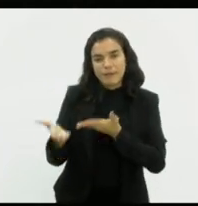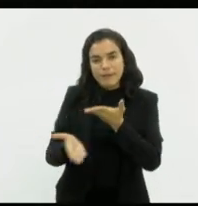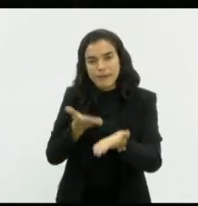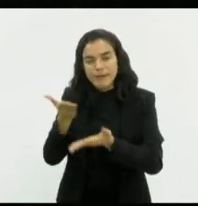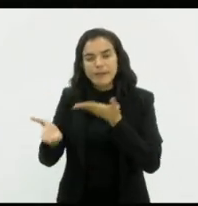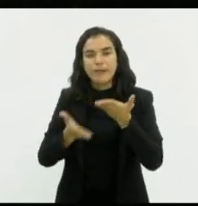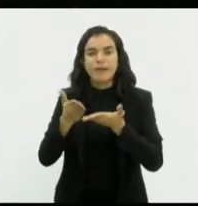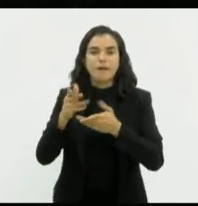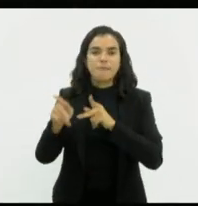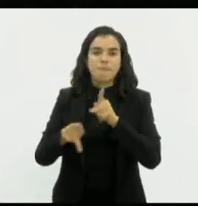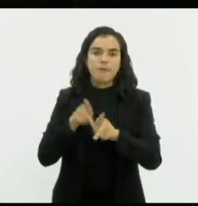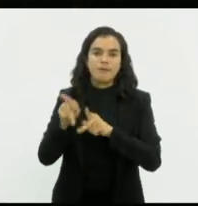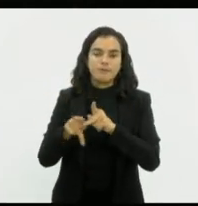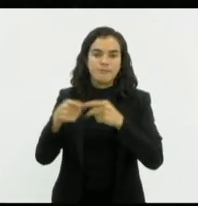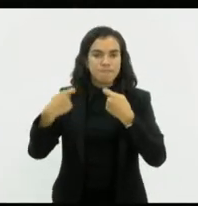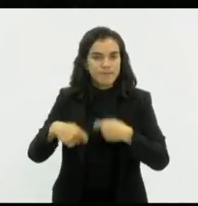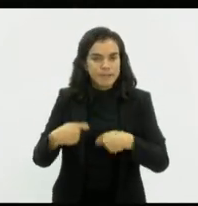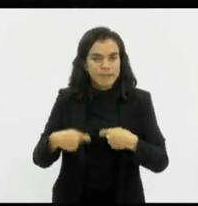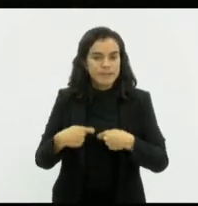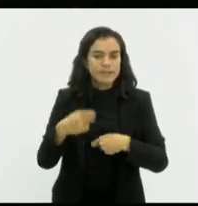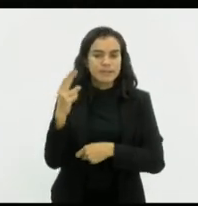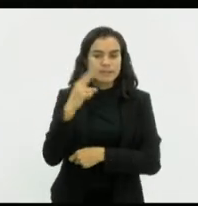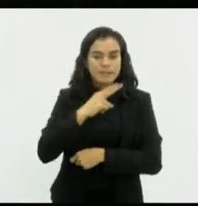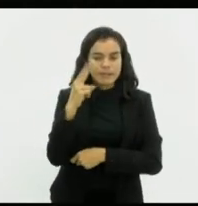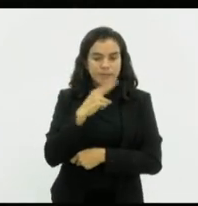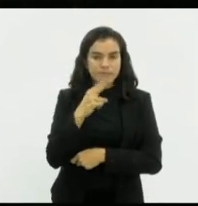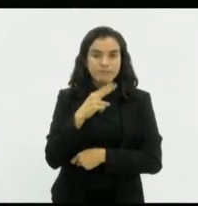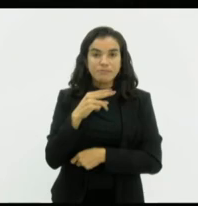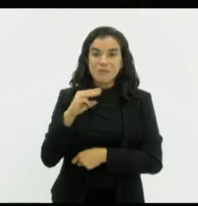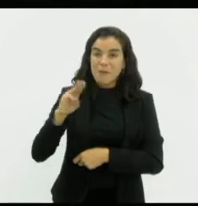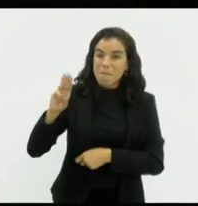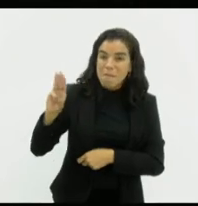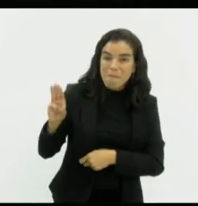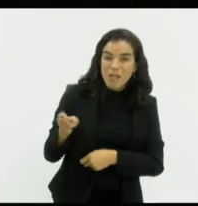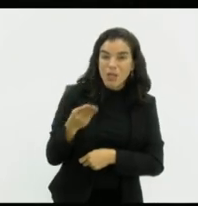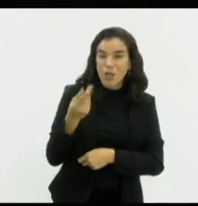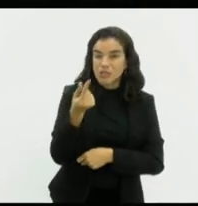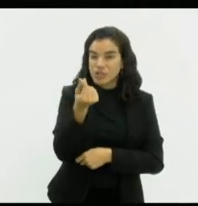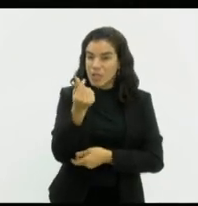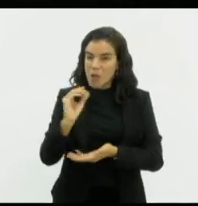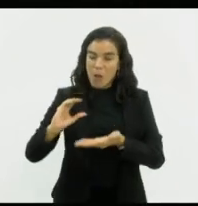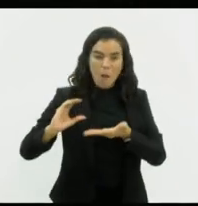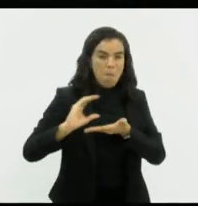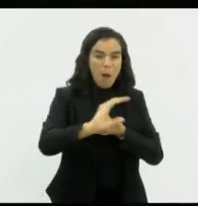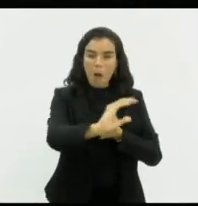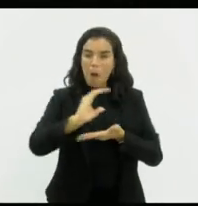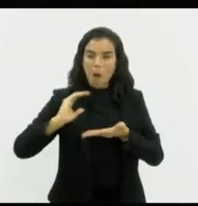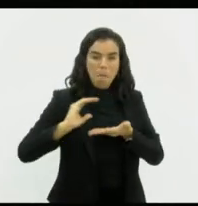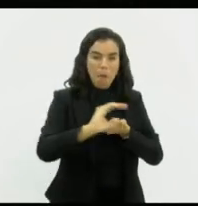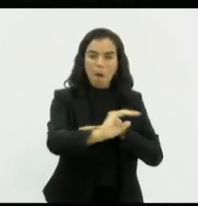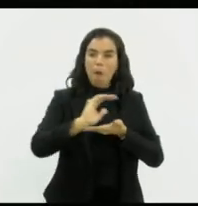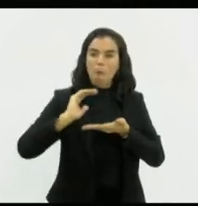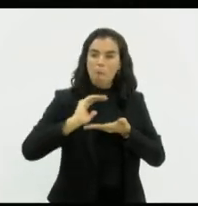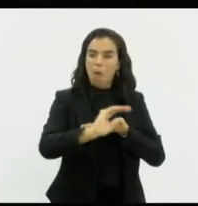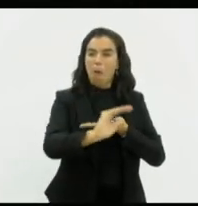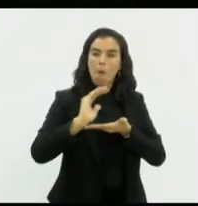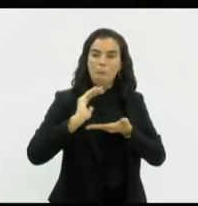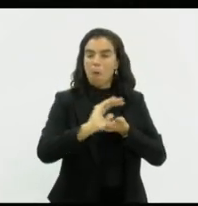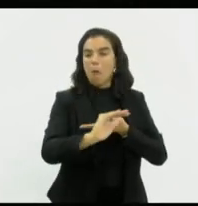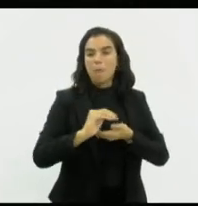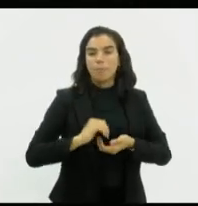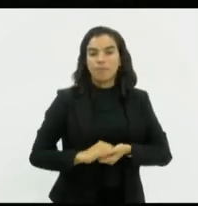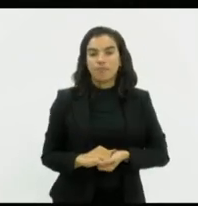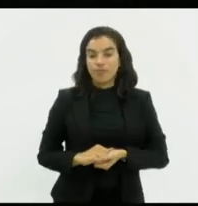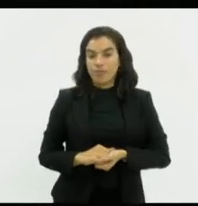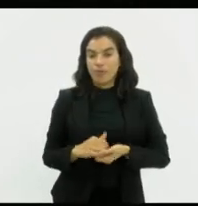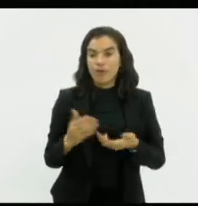população que precisa e que necessita, que são milhões e milhões de reais que são jogados, né, na lixeira abaixo.